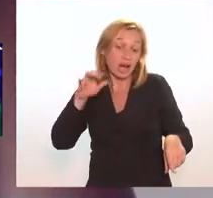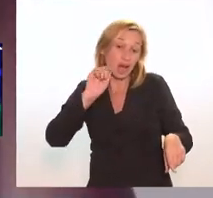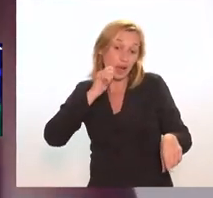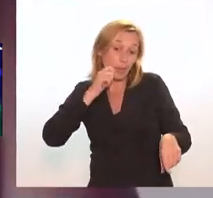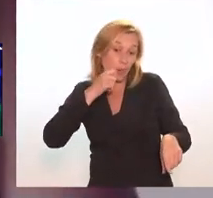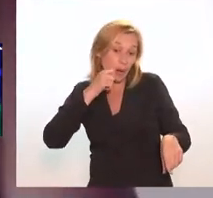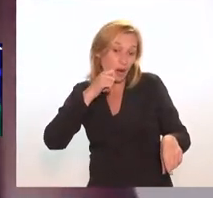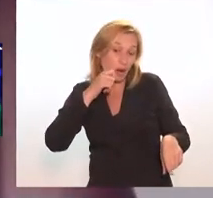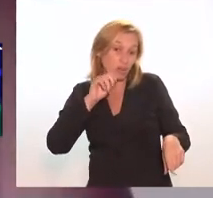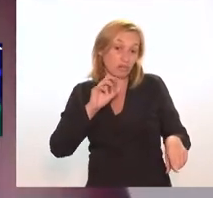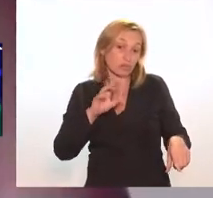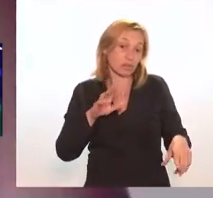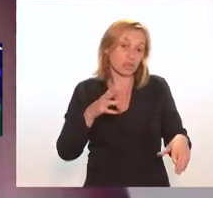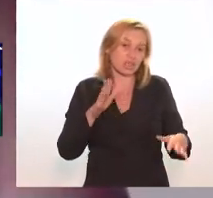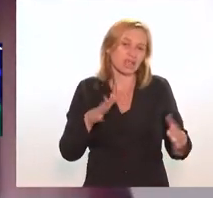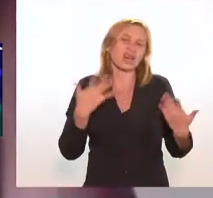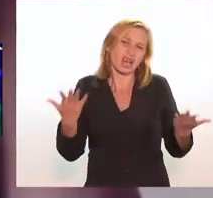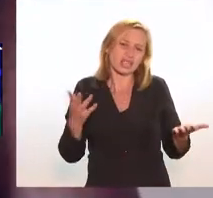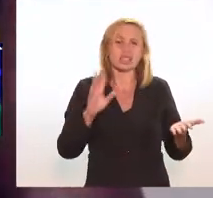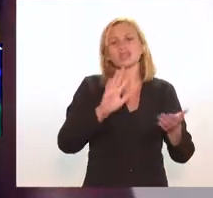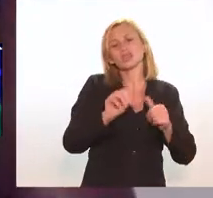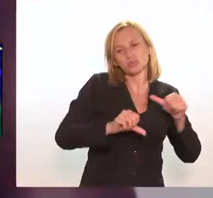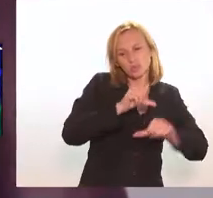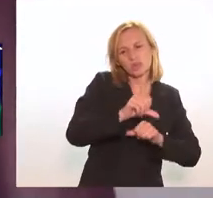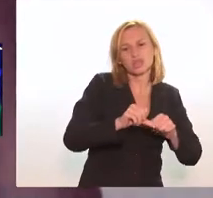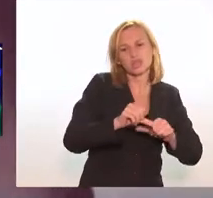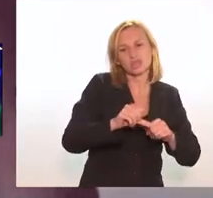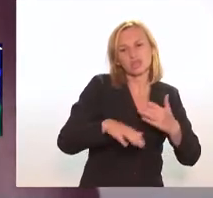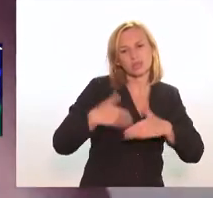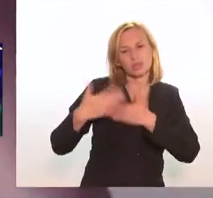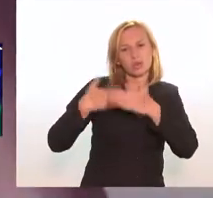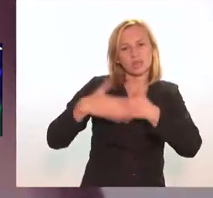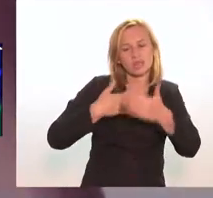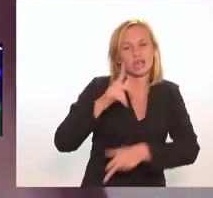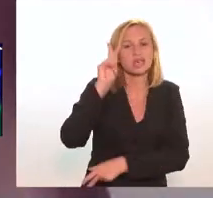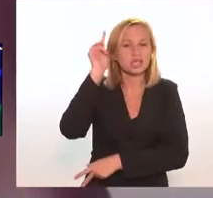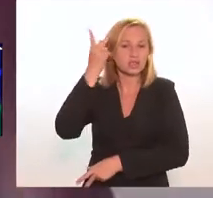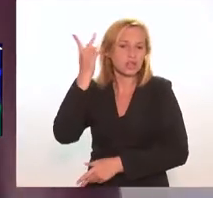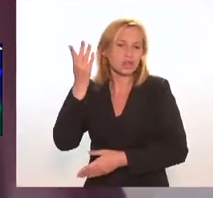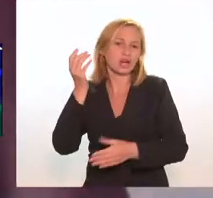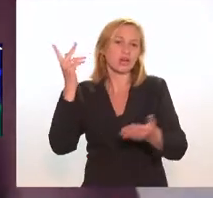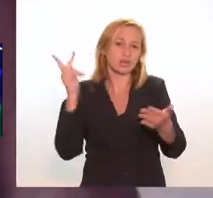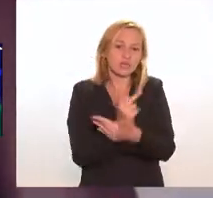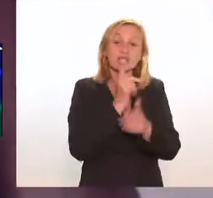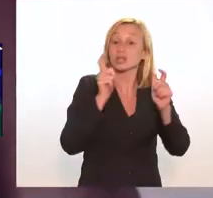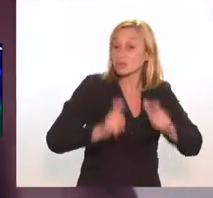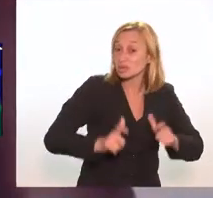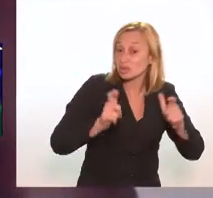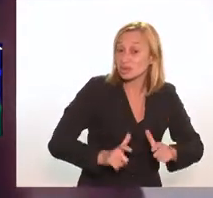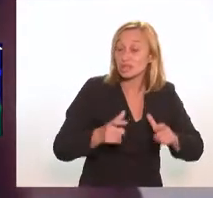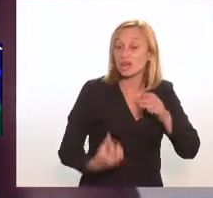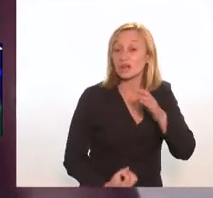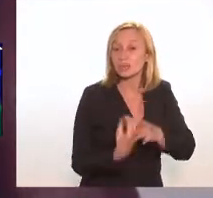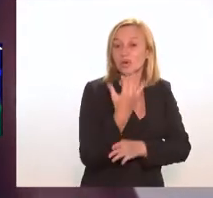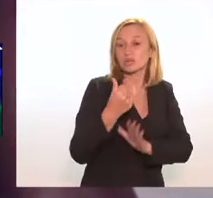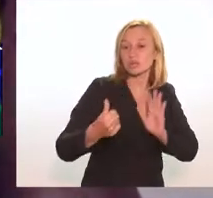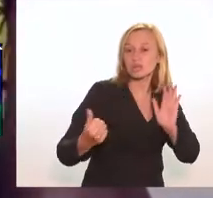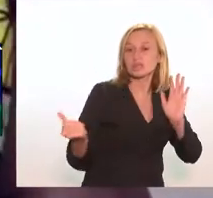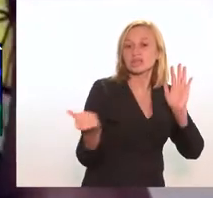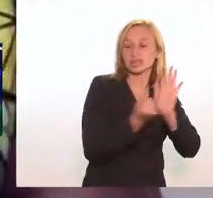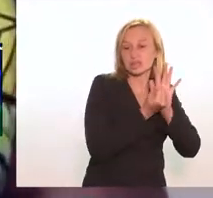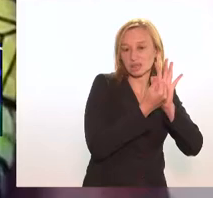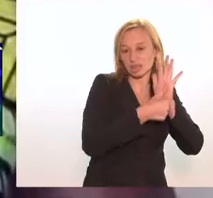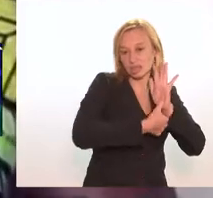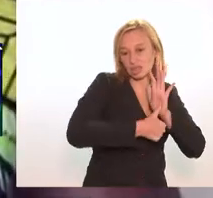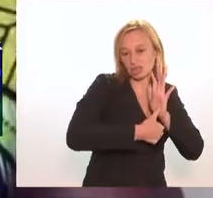churros. Então, essas mudanças têm a ver com processos históricos acontecidos no lugar e produzem identidade. Queria dialogar